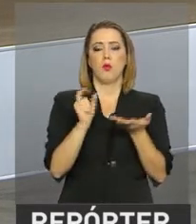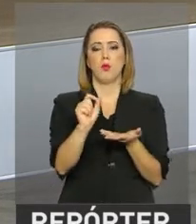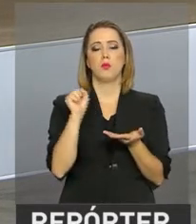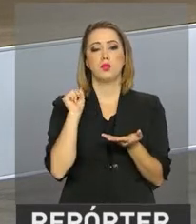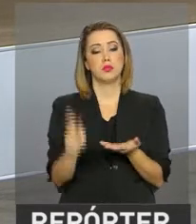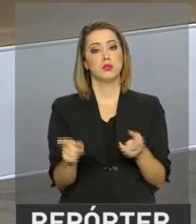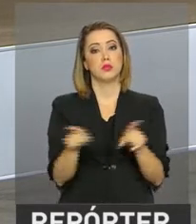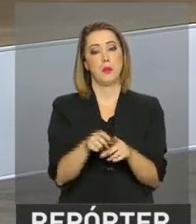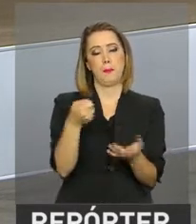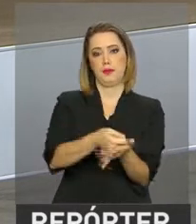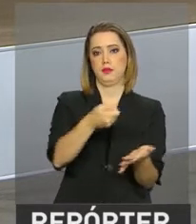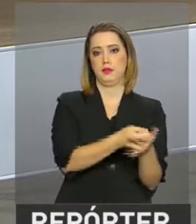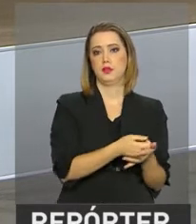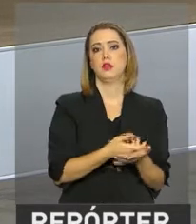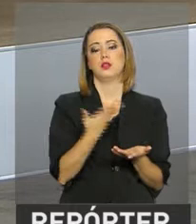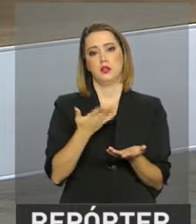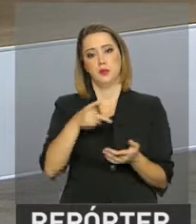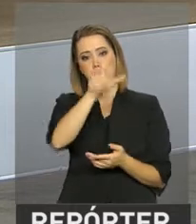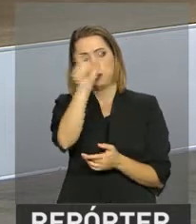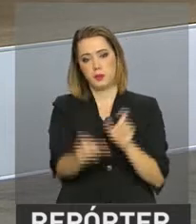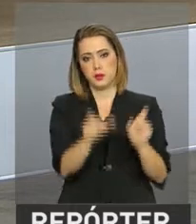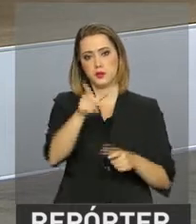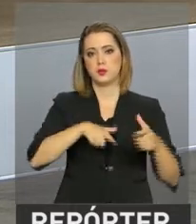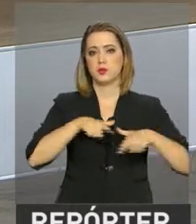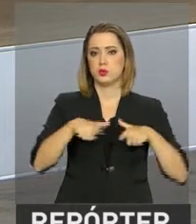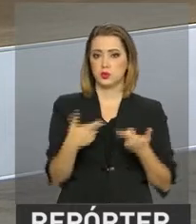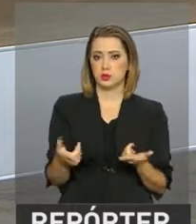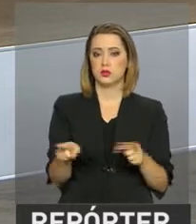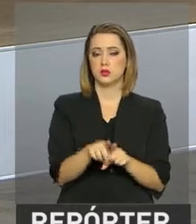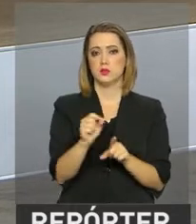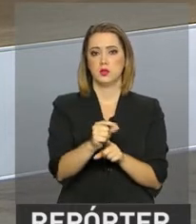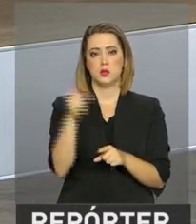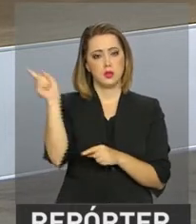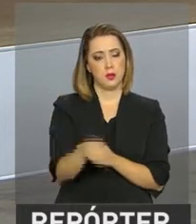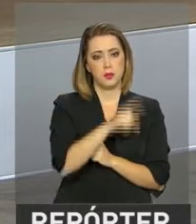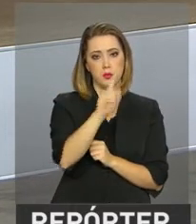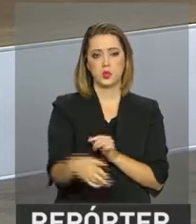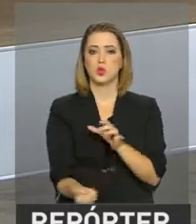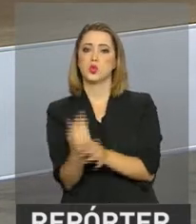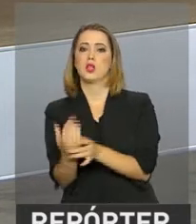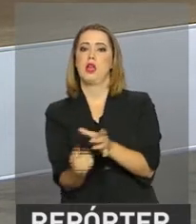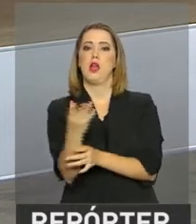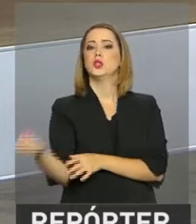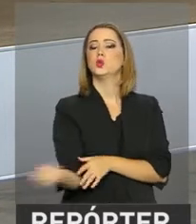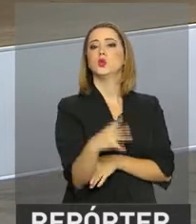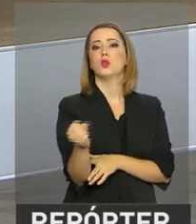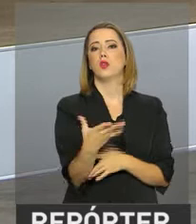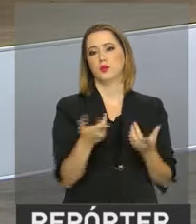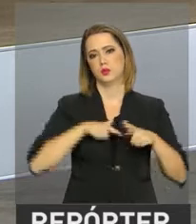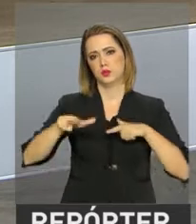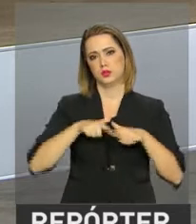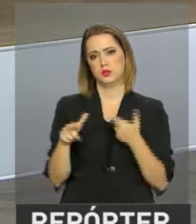paga por servidores estaduais ea proibição de criação de cargos e de aumentos salariais para